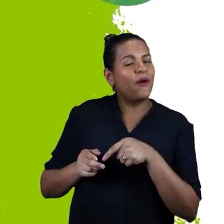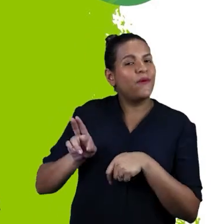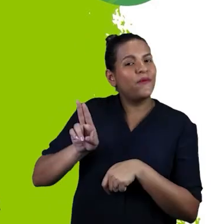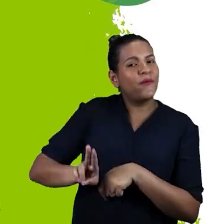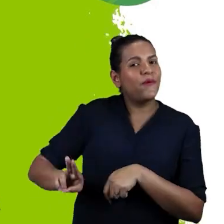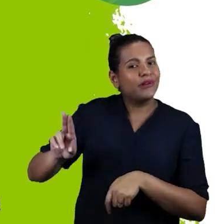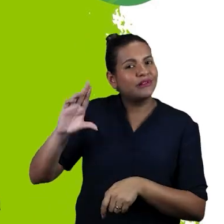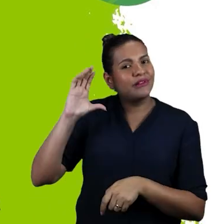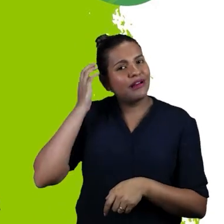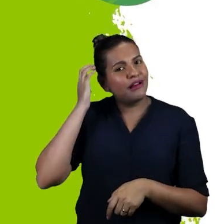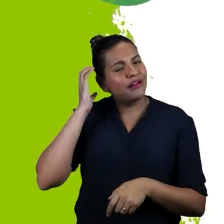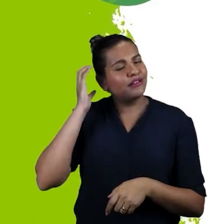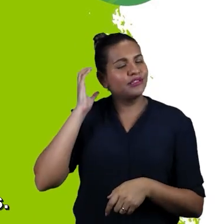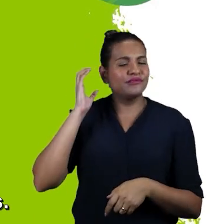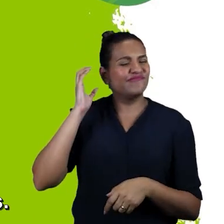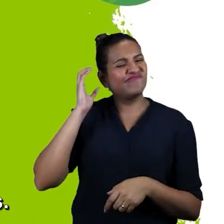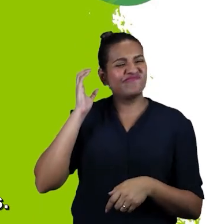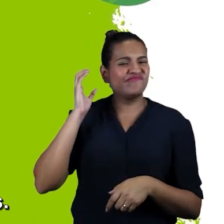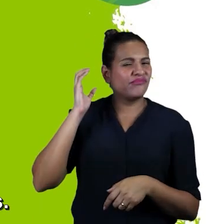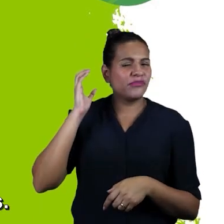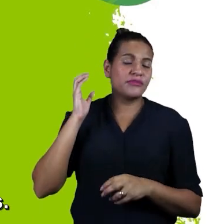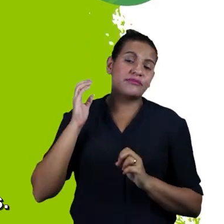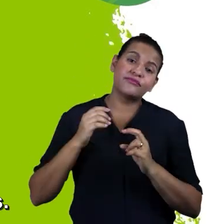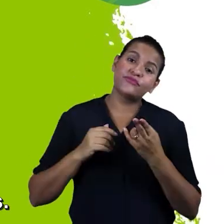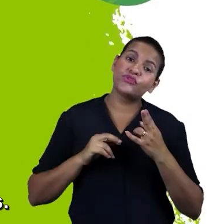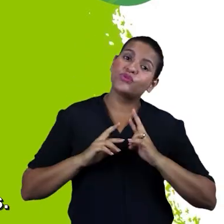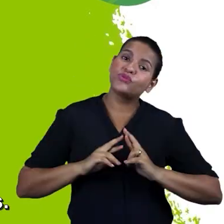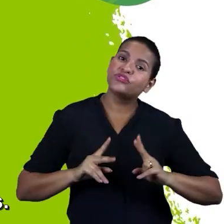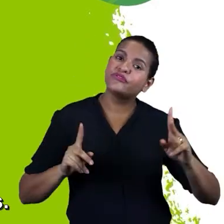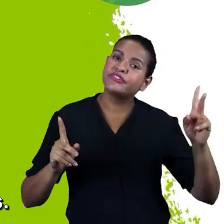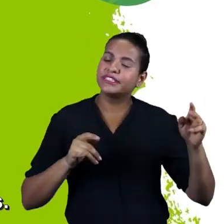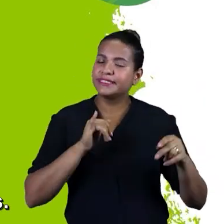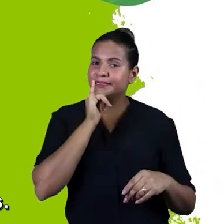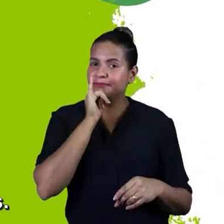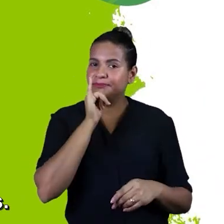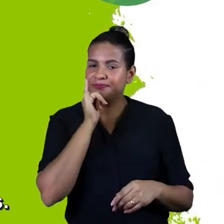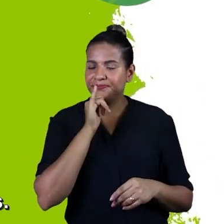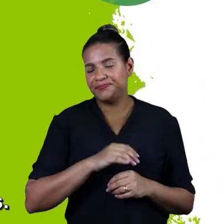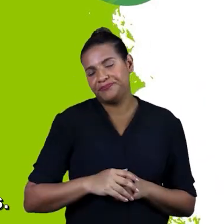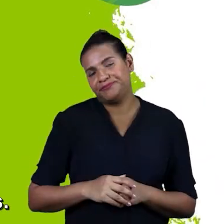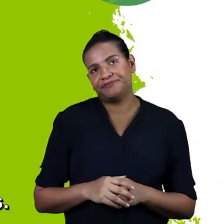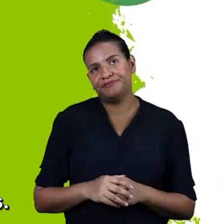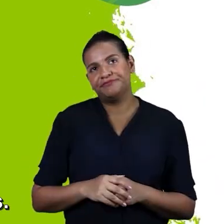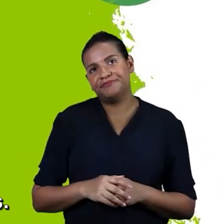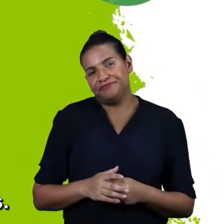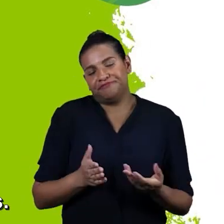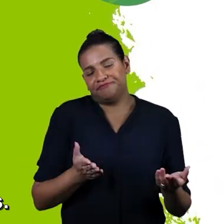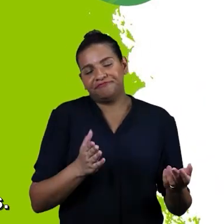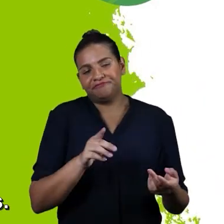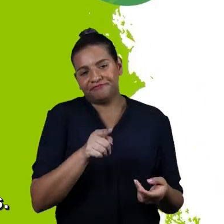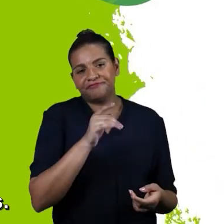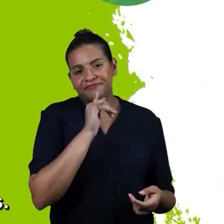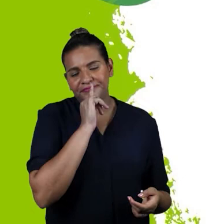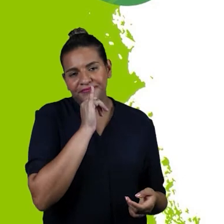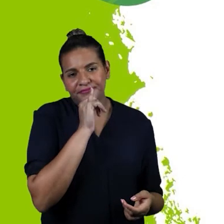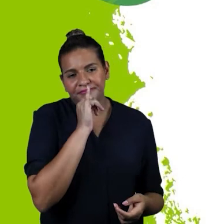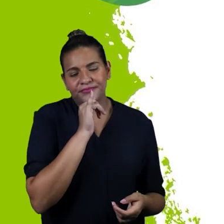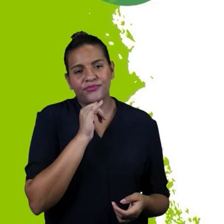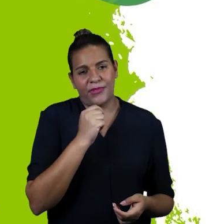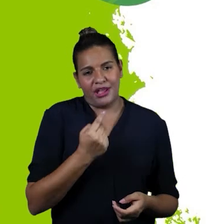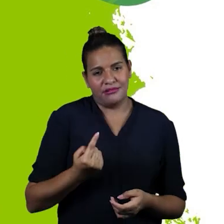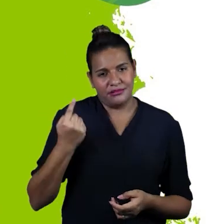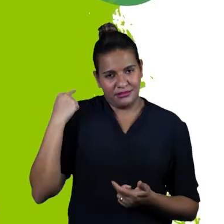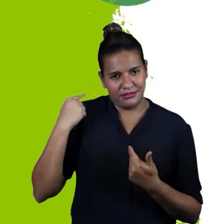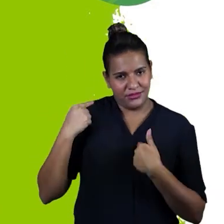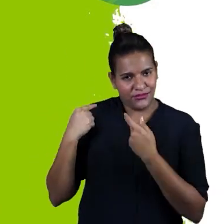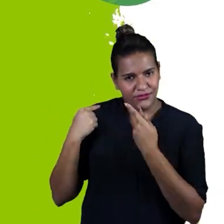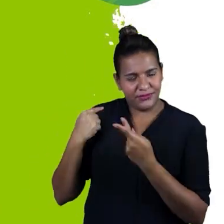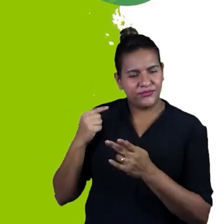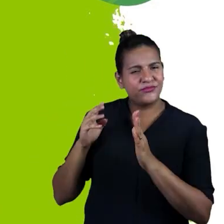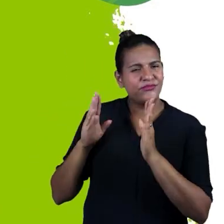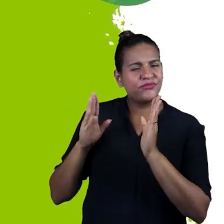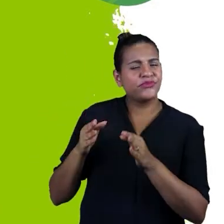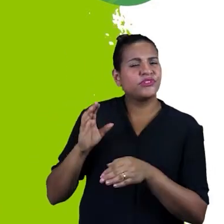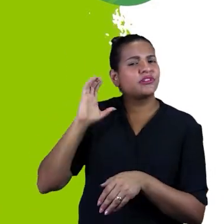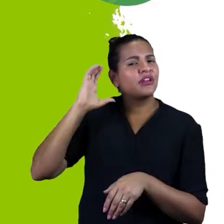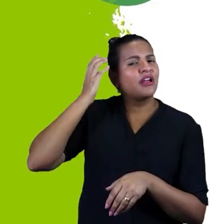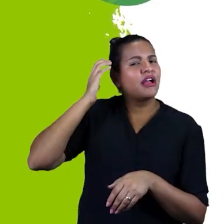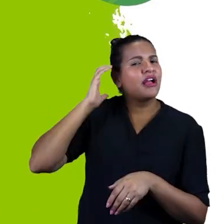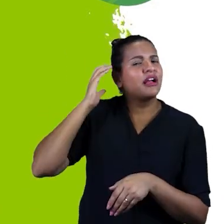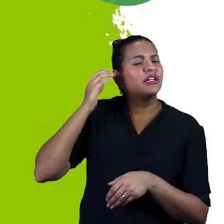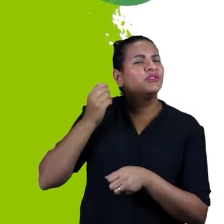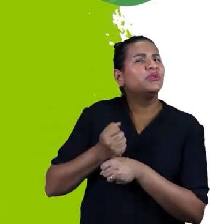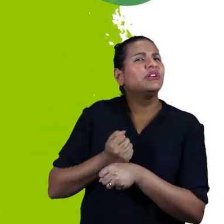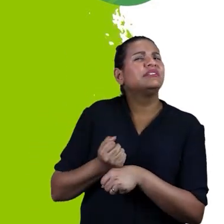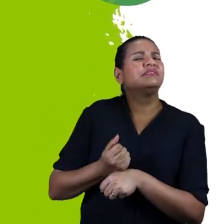acessem da mesma forma ou, às vezes, não recebam com as mesmas nomenclaturas, né? Você tem aí, como eu